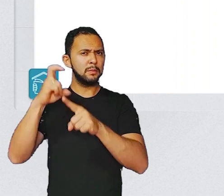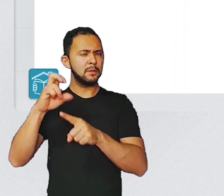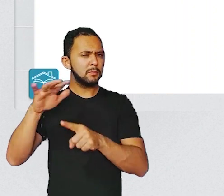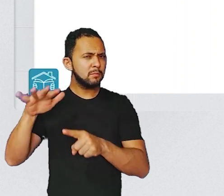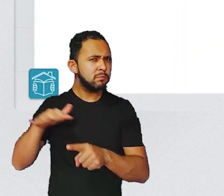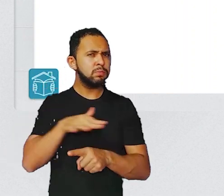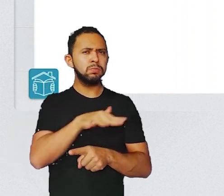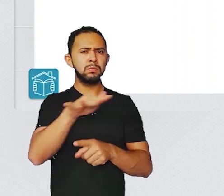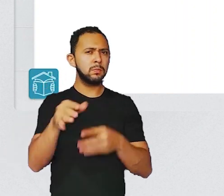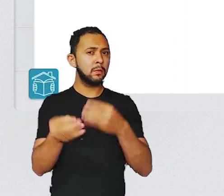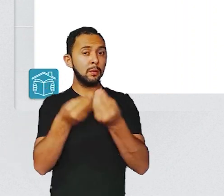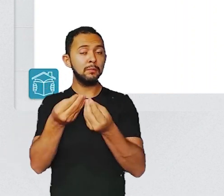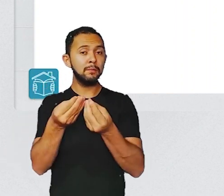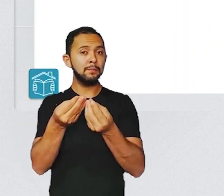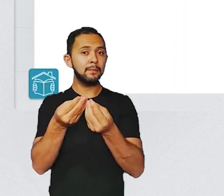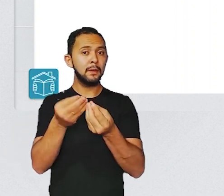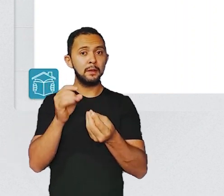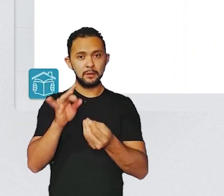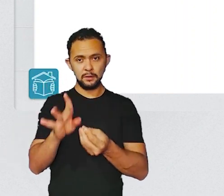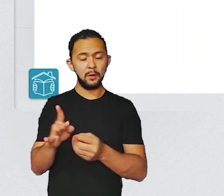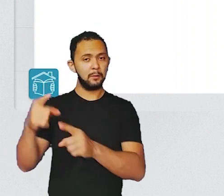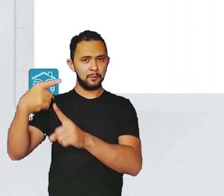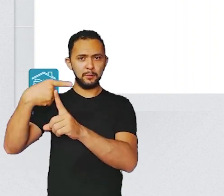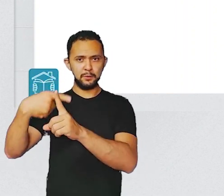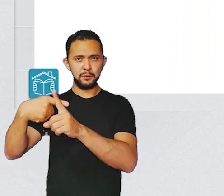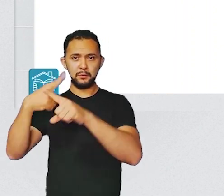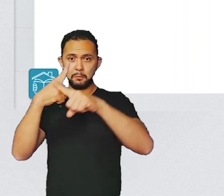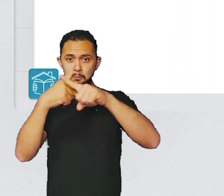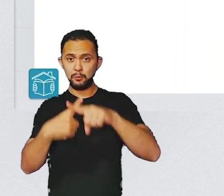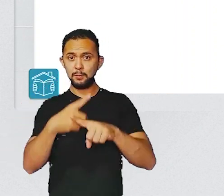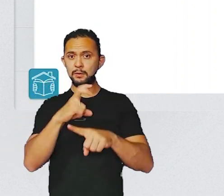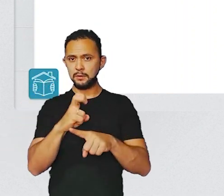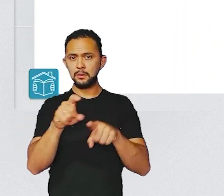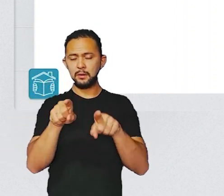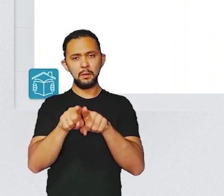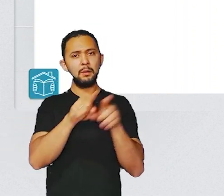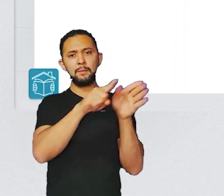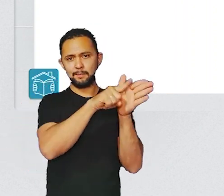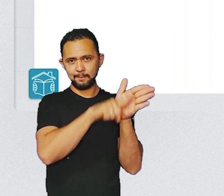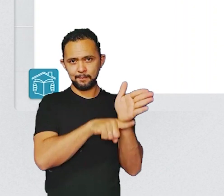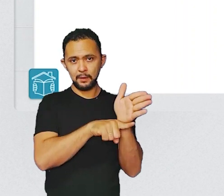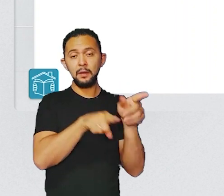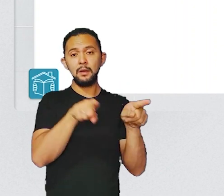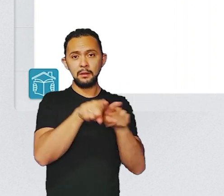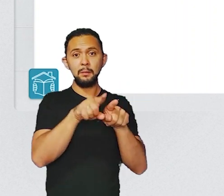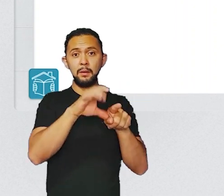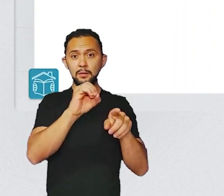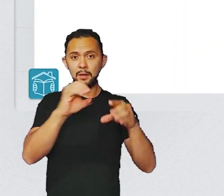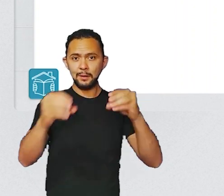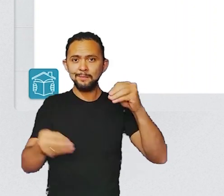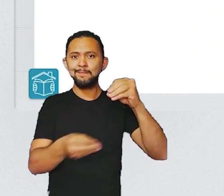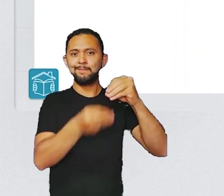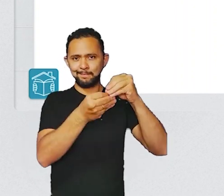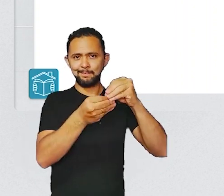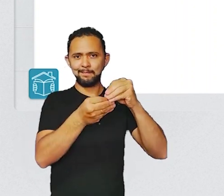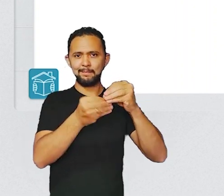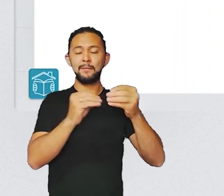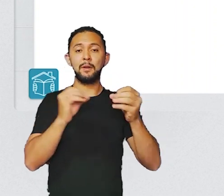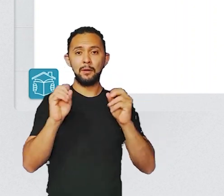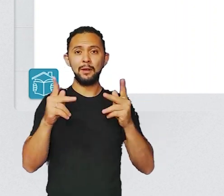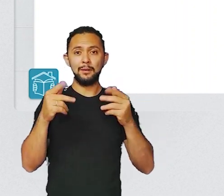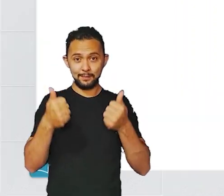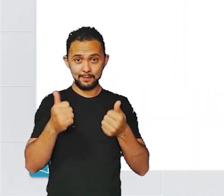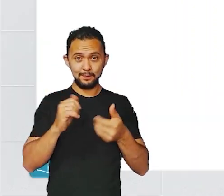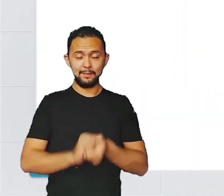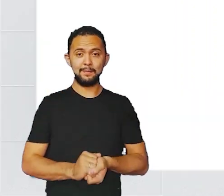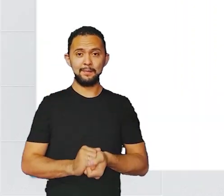geral. Então, são todos os múltiplos de 5 positivos, os negativos e também nós temos o 0. Show de